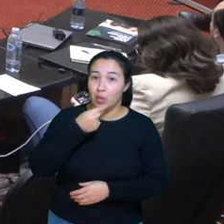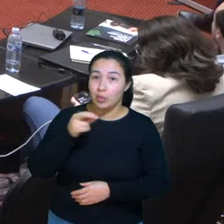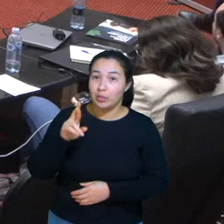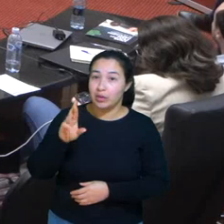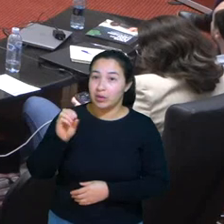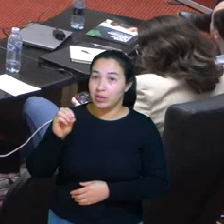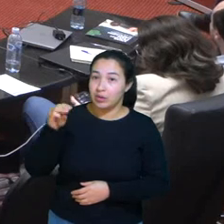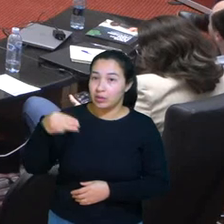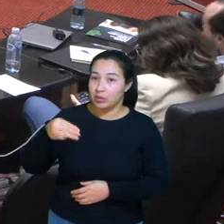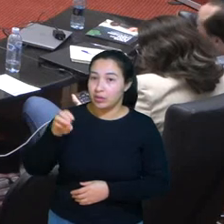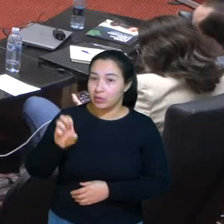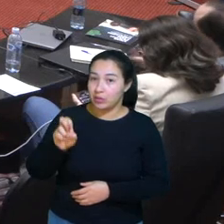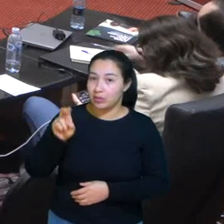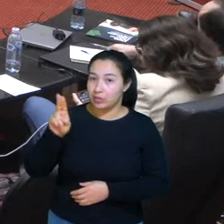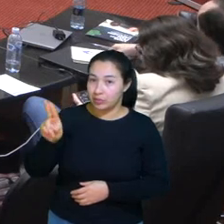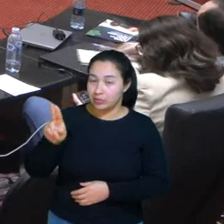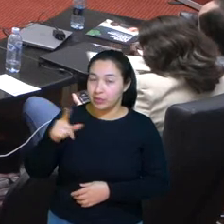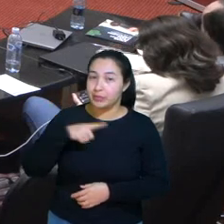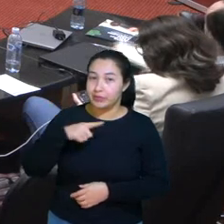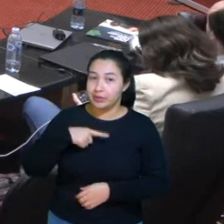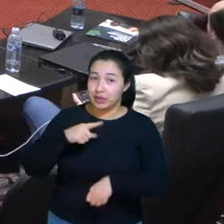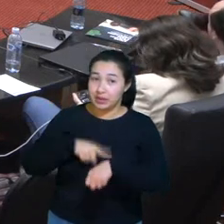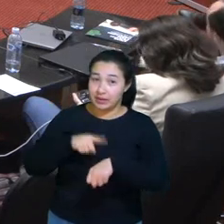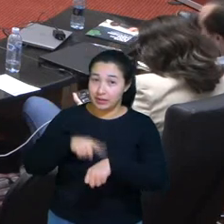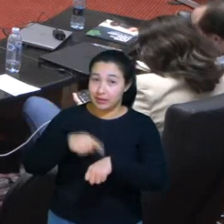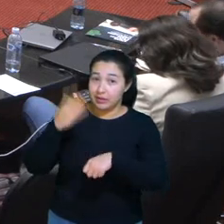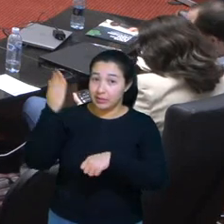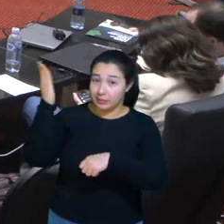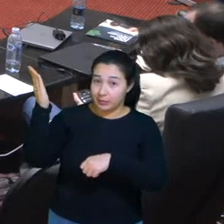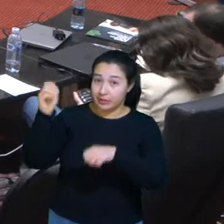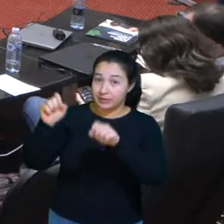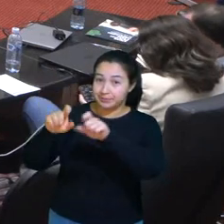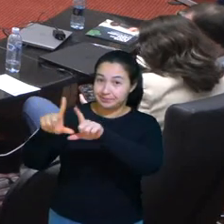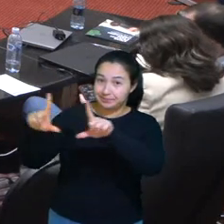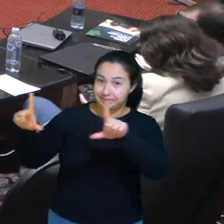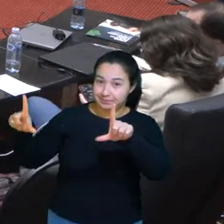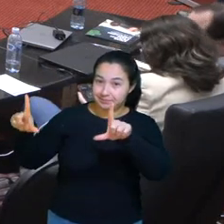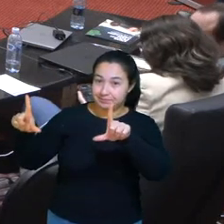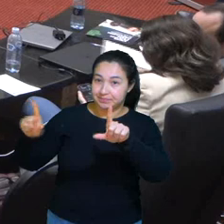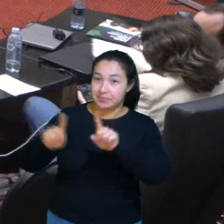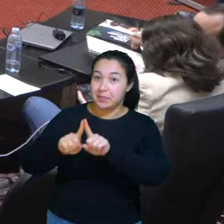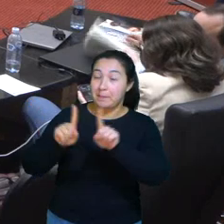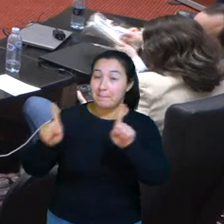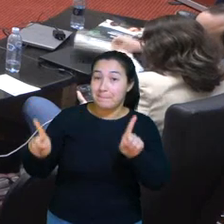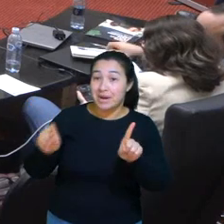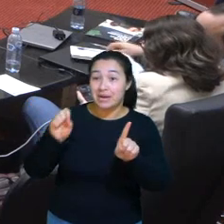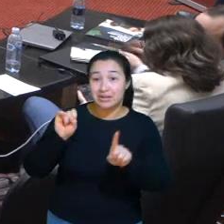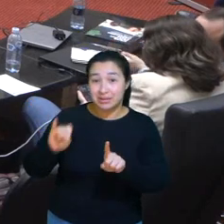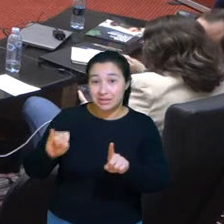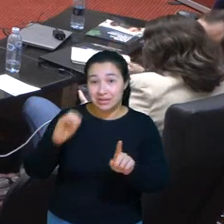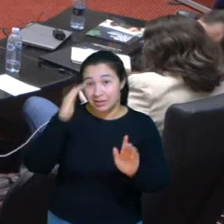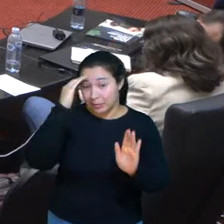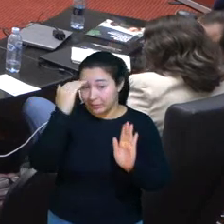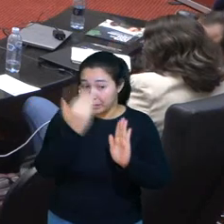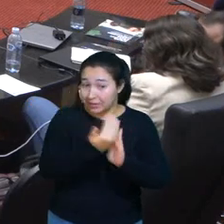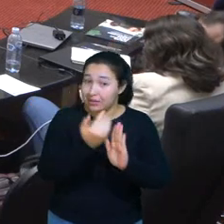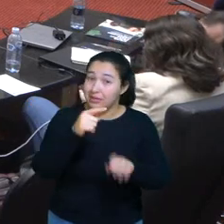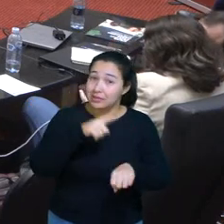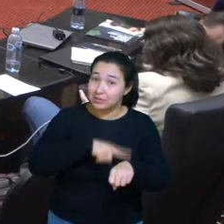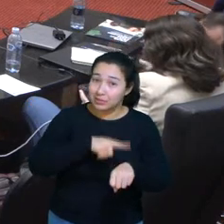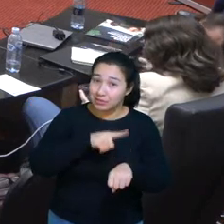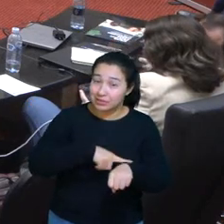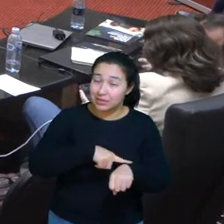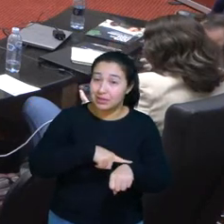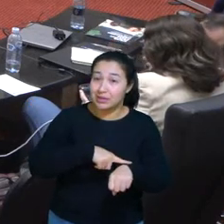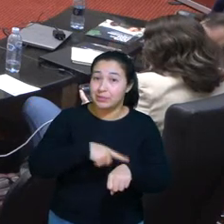quando faltar bom vai ter o tempo lá na Mas de qualquer forma Se não cumprir o tempo eu eu entro em campo Estamos bem